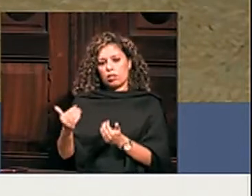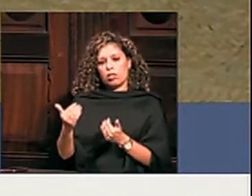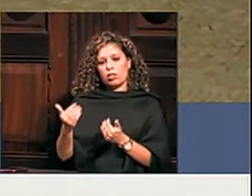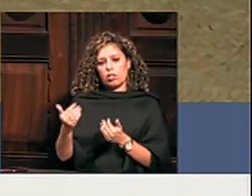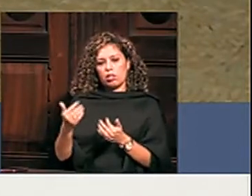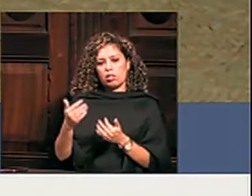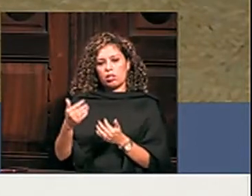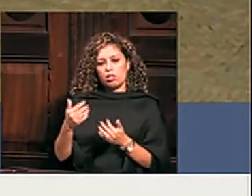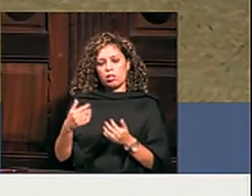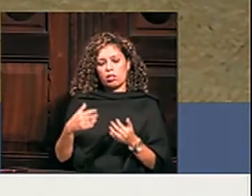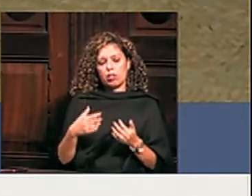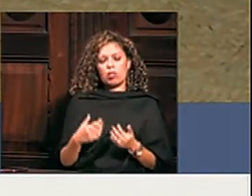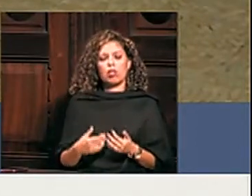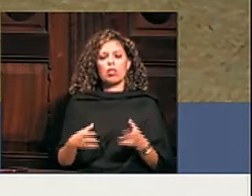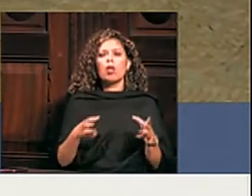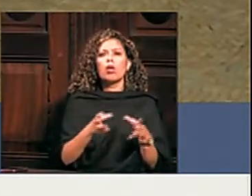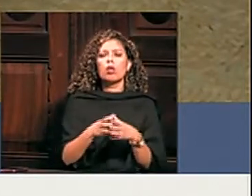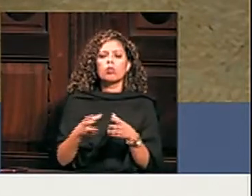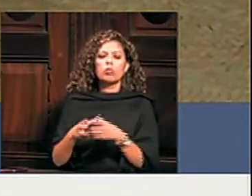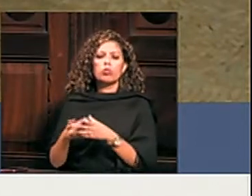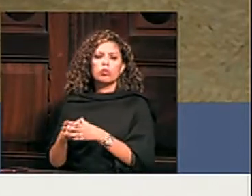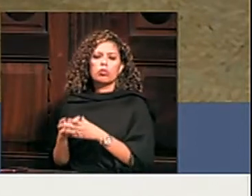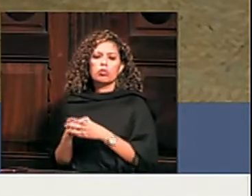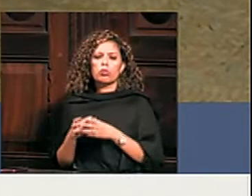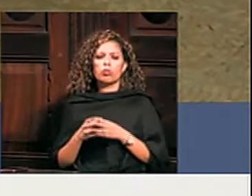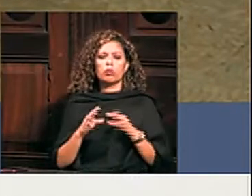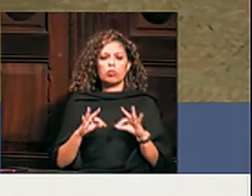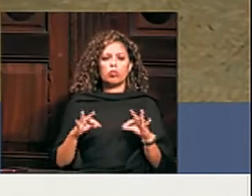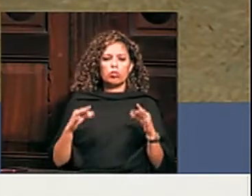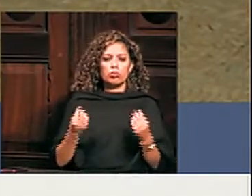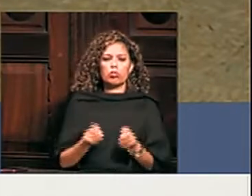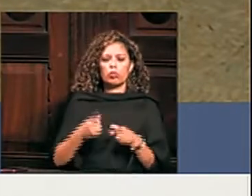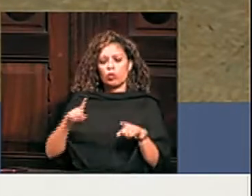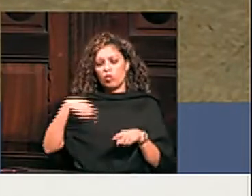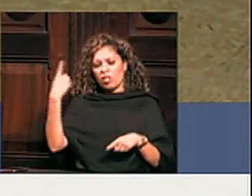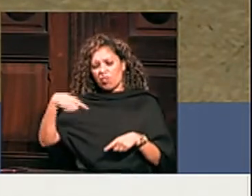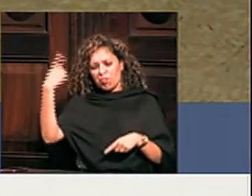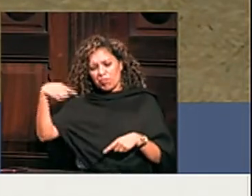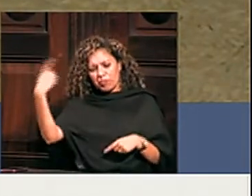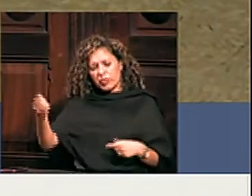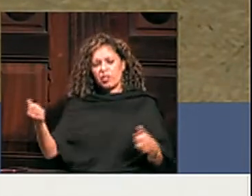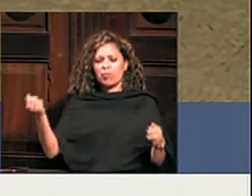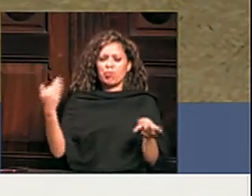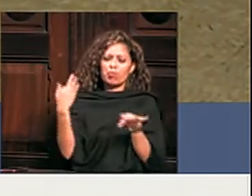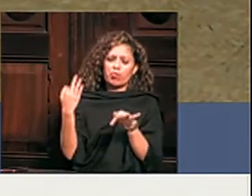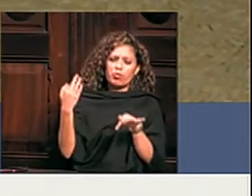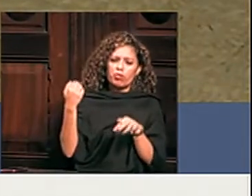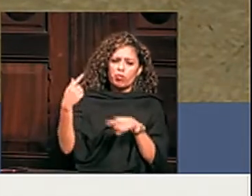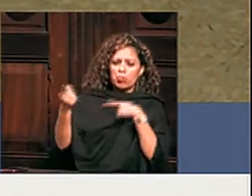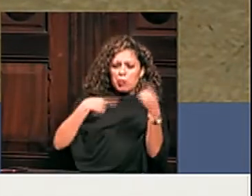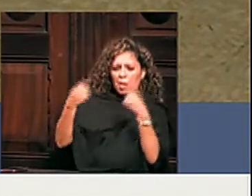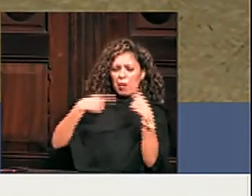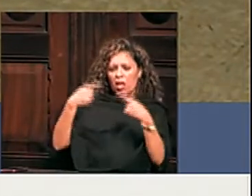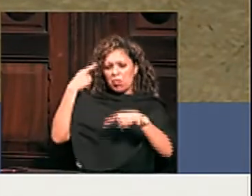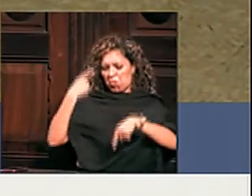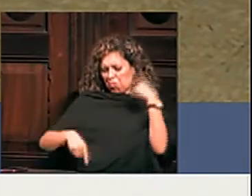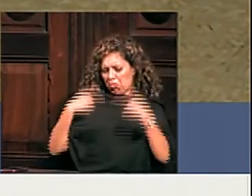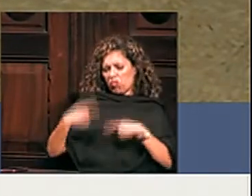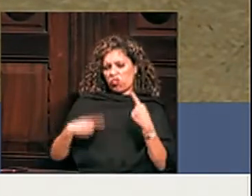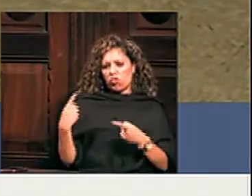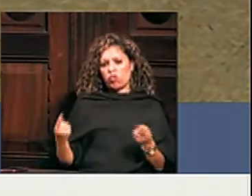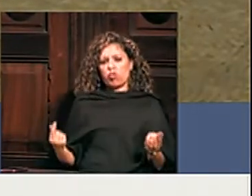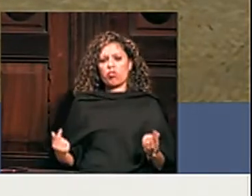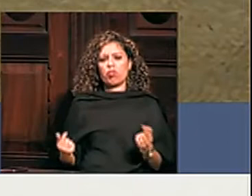todos os senhores deputados que, depois de uma discussão muito longa, chegaram a um ponto de